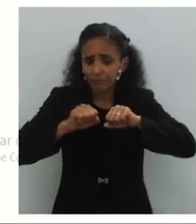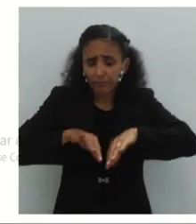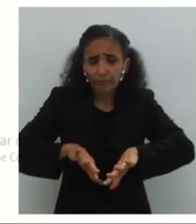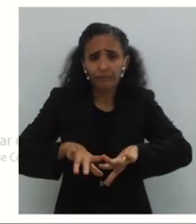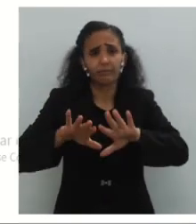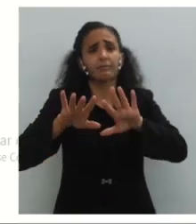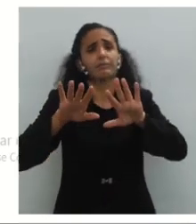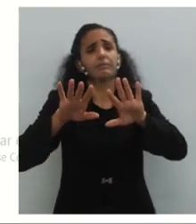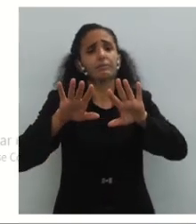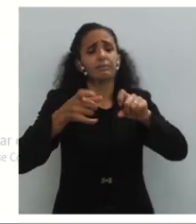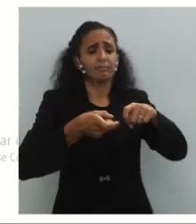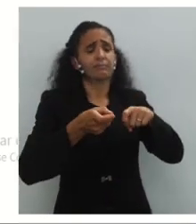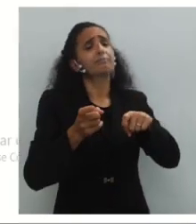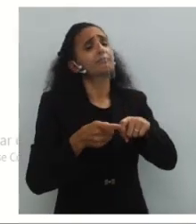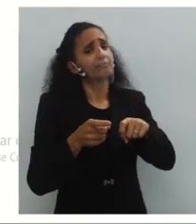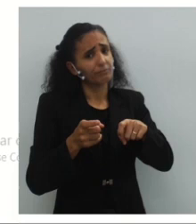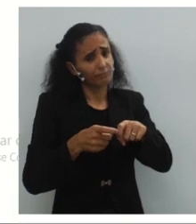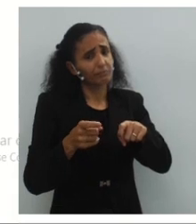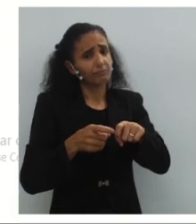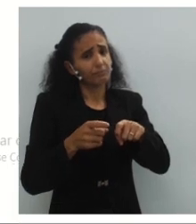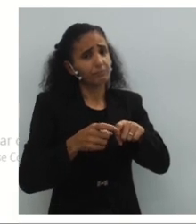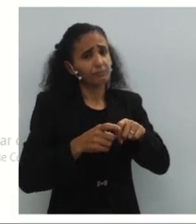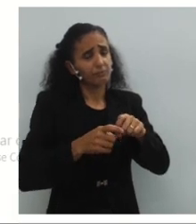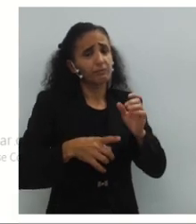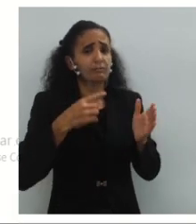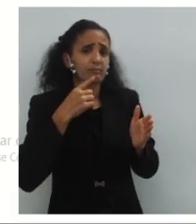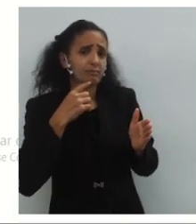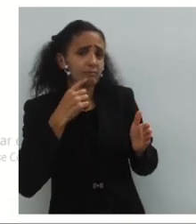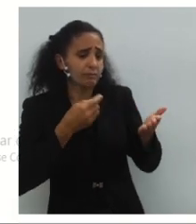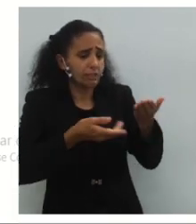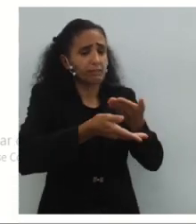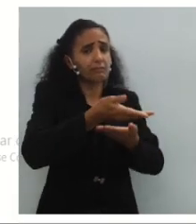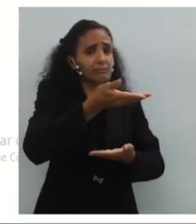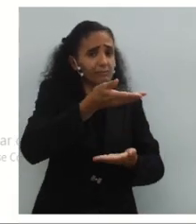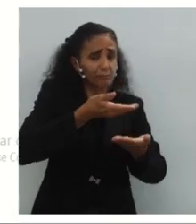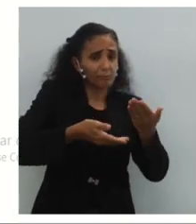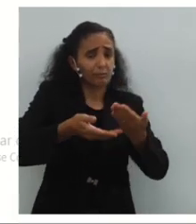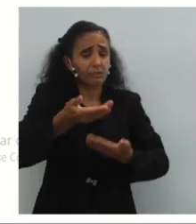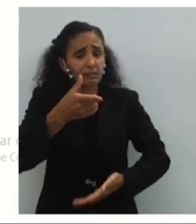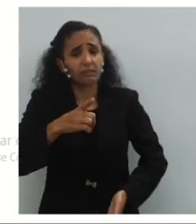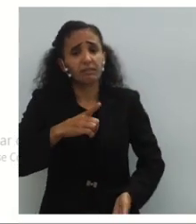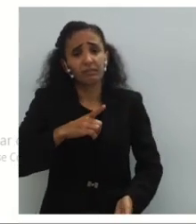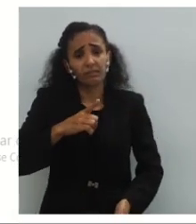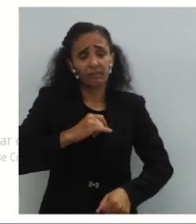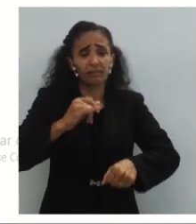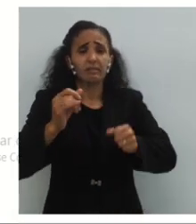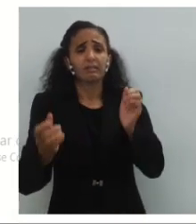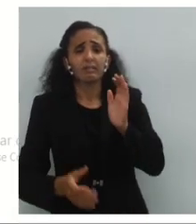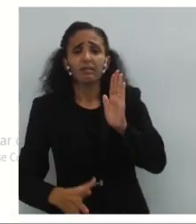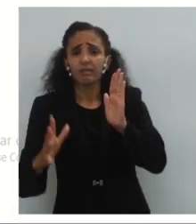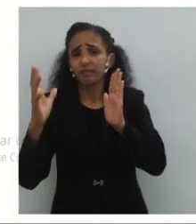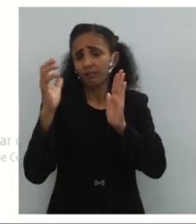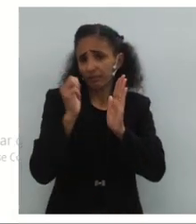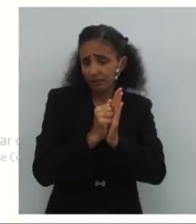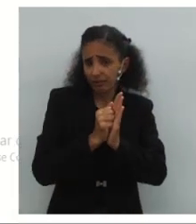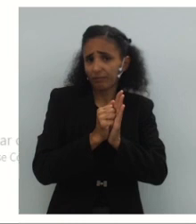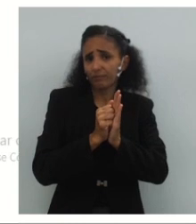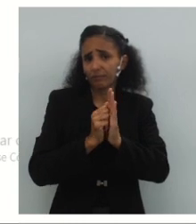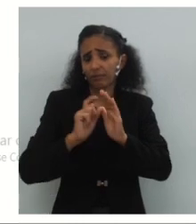transmitido, né, por procedimentos médicos, como transfusão de sangue que contém